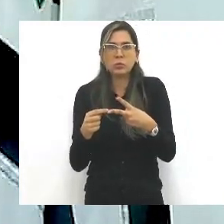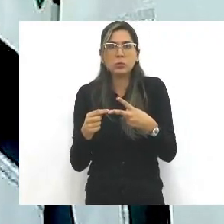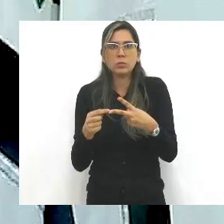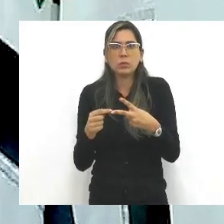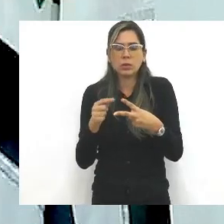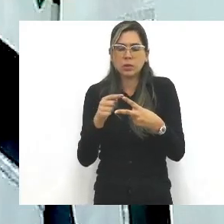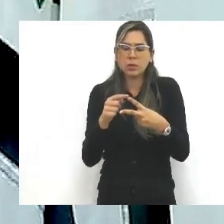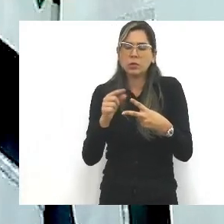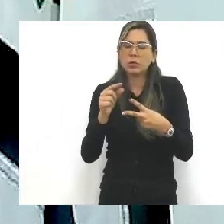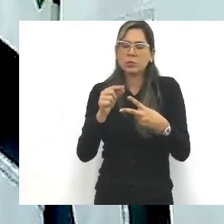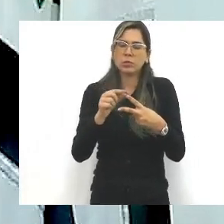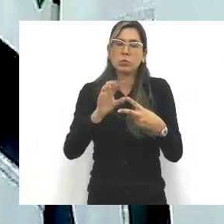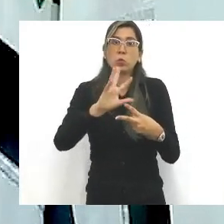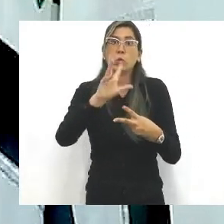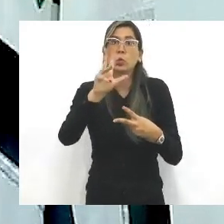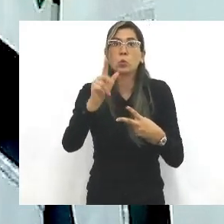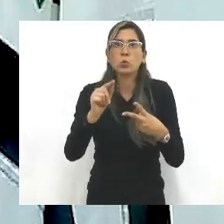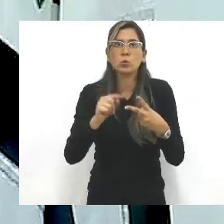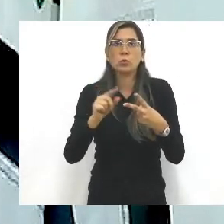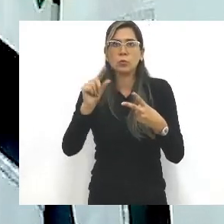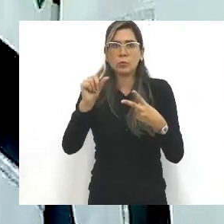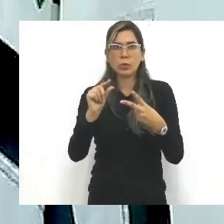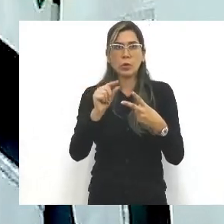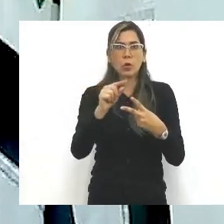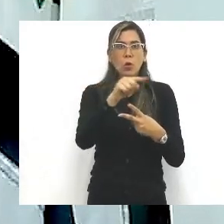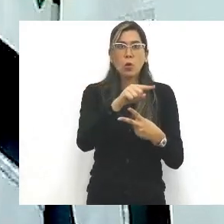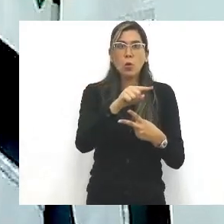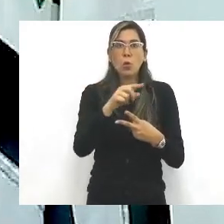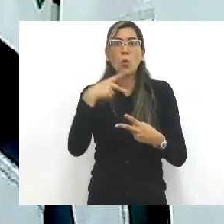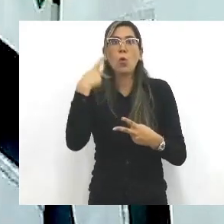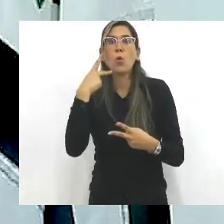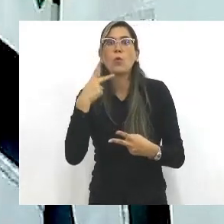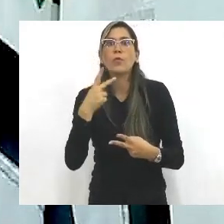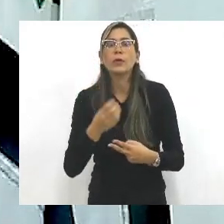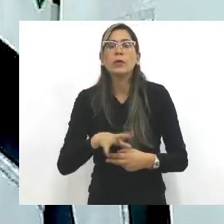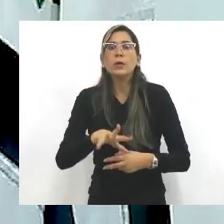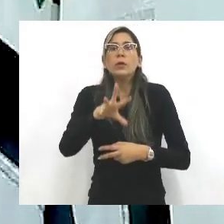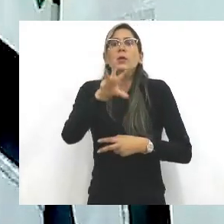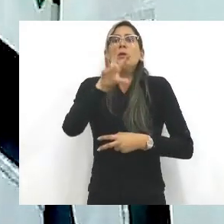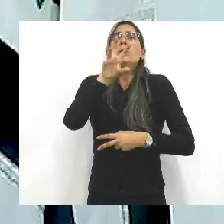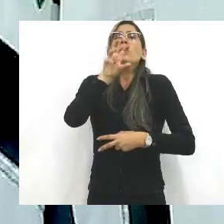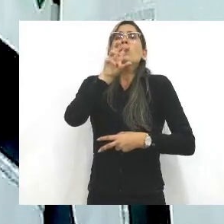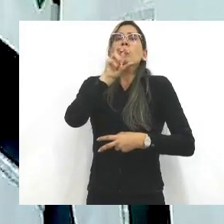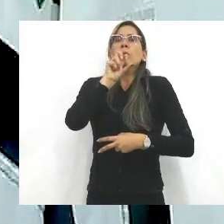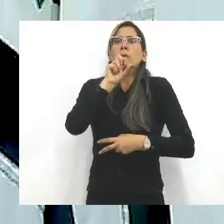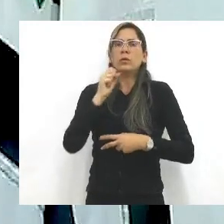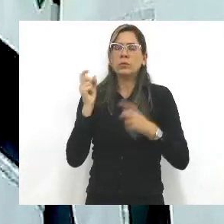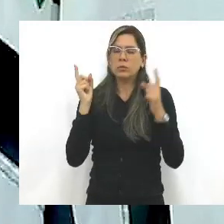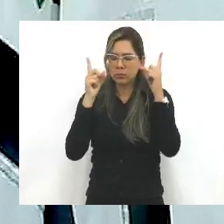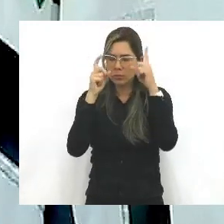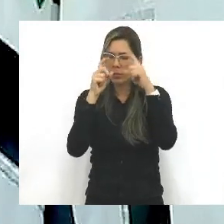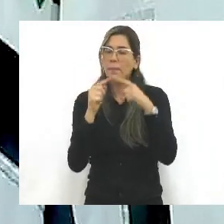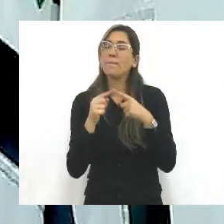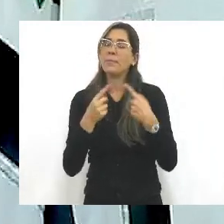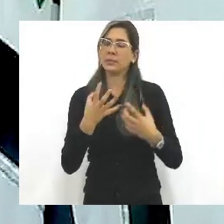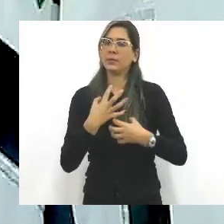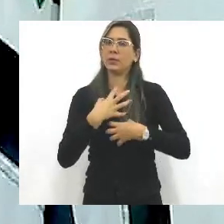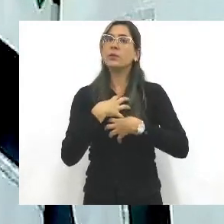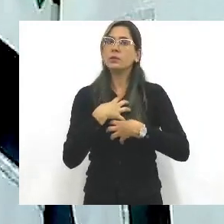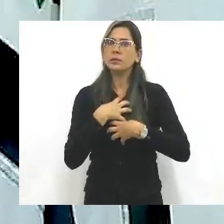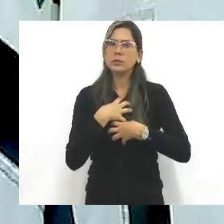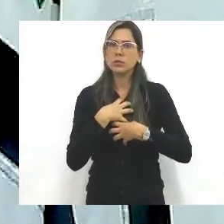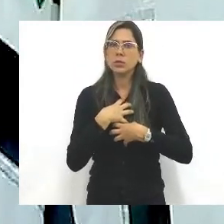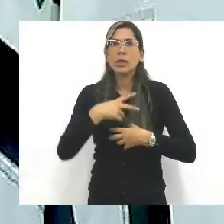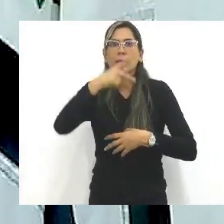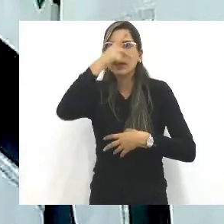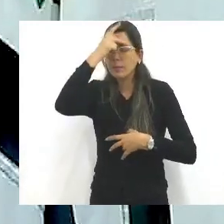sua parcialidade. O Lucas ainda sentiu aquele ar passando, com muita dificuldade, mas ele sentiu. Mas tem pessoas que